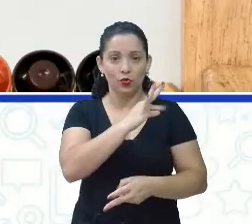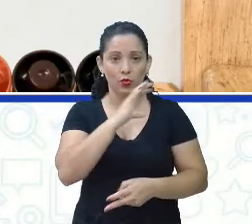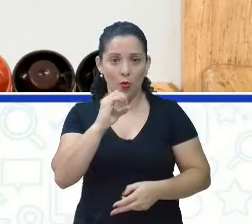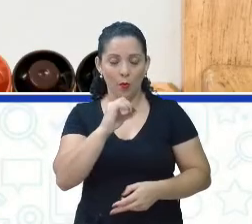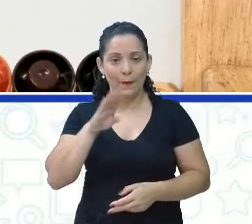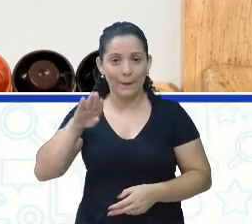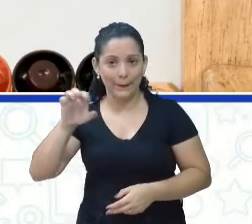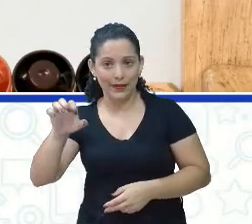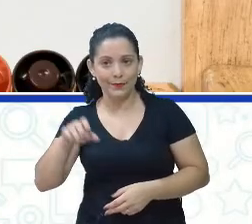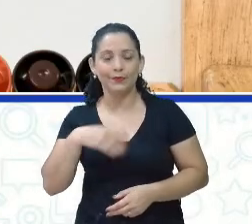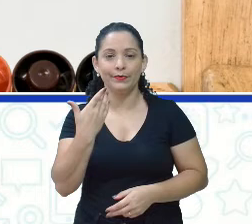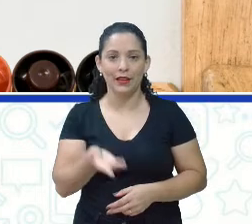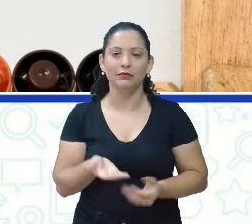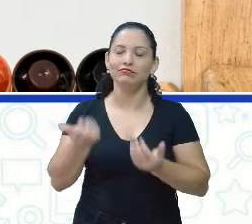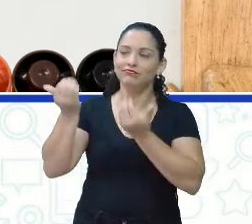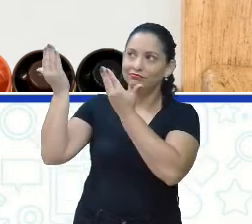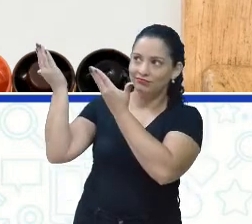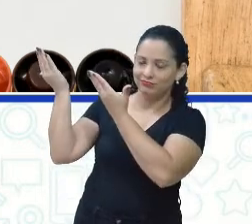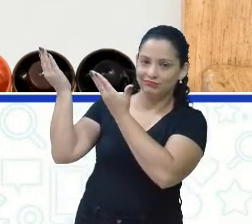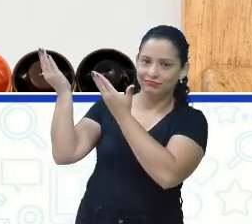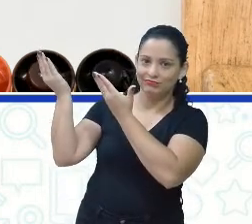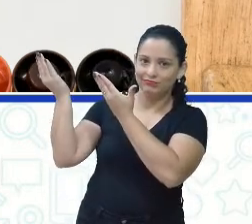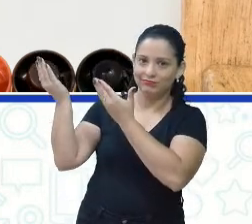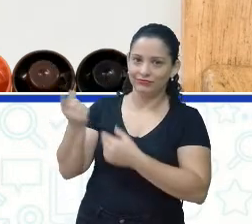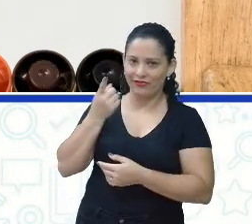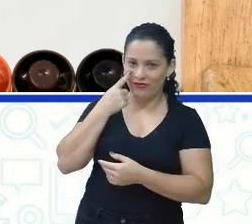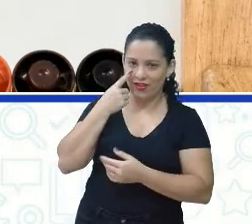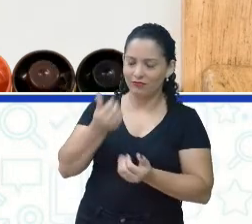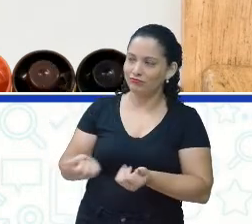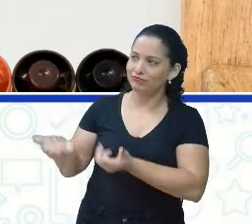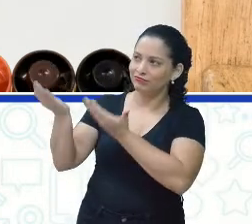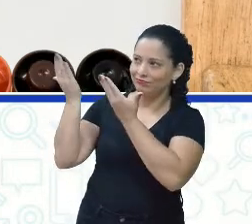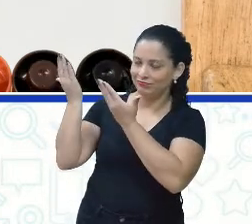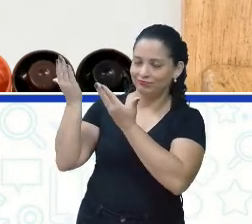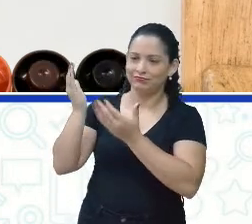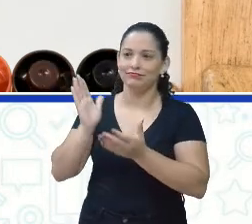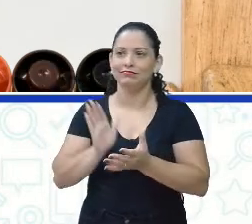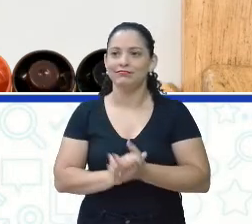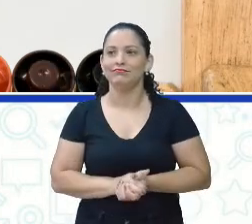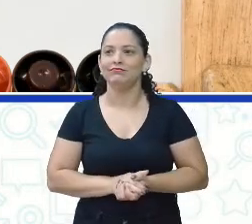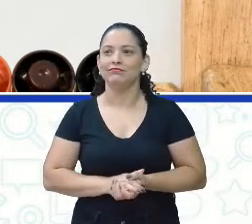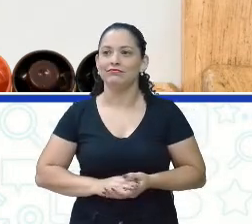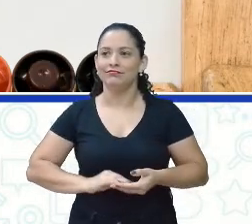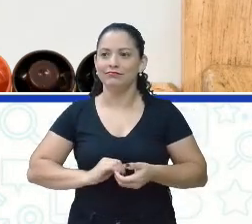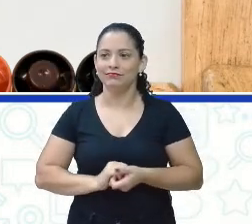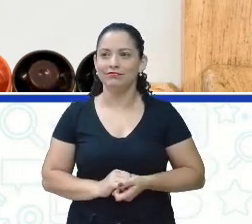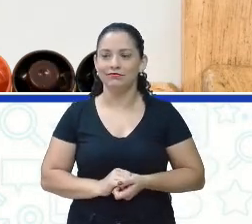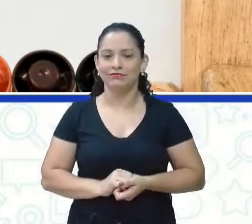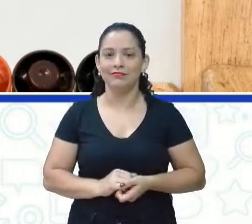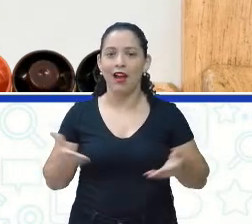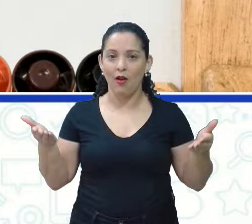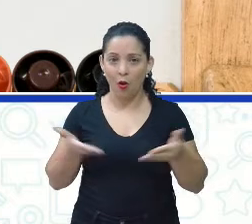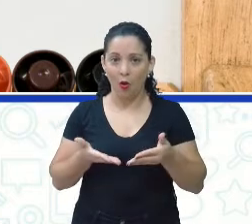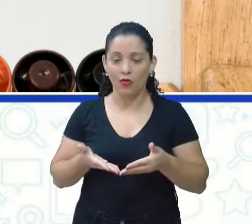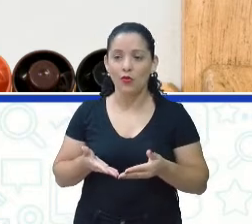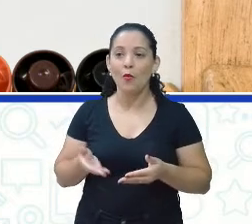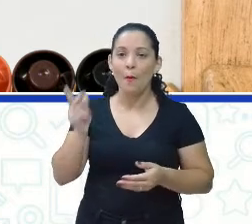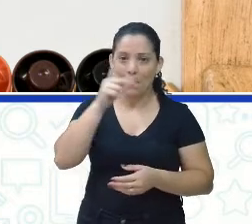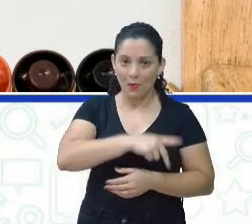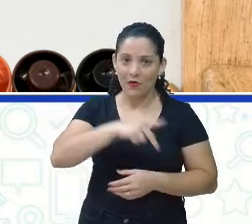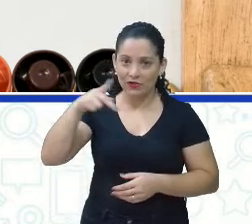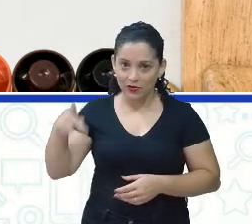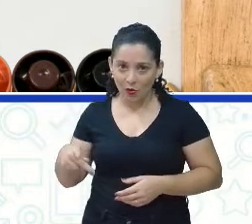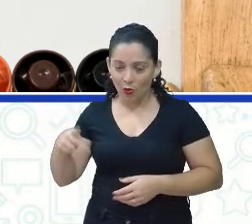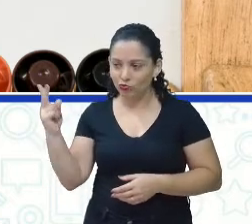I am, you are. O professor pode me ajudar com essa pronúncia também, né? A gente vai fazer um ping-pong aqui, tá? Eu falo